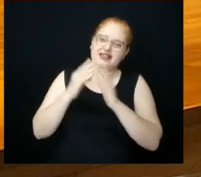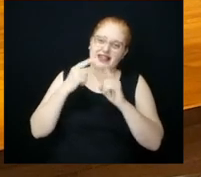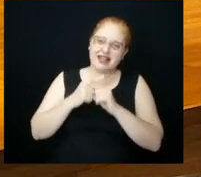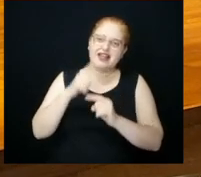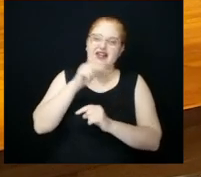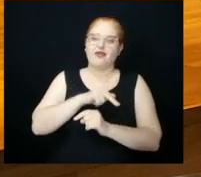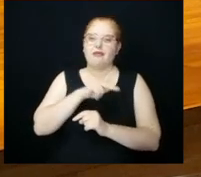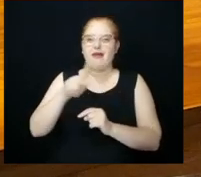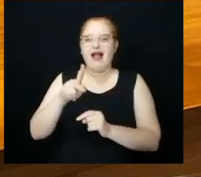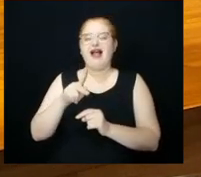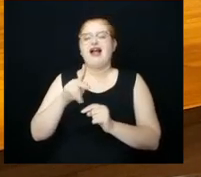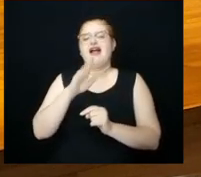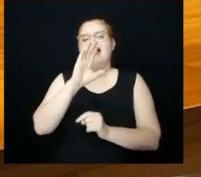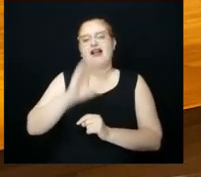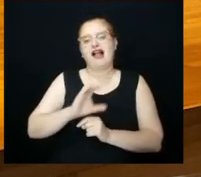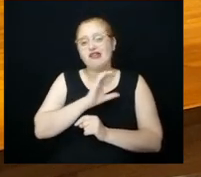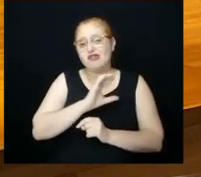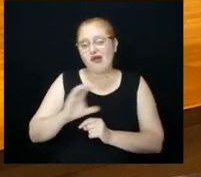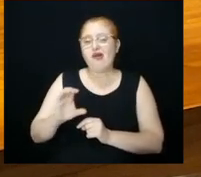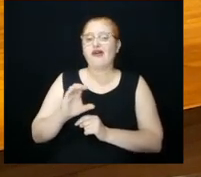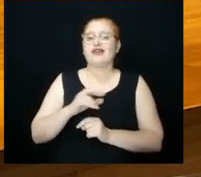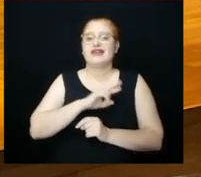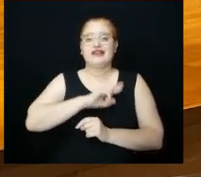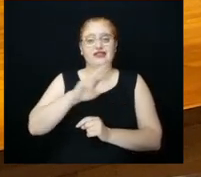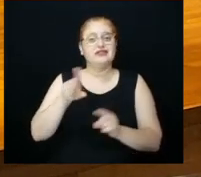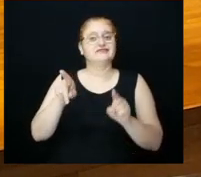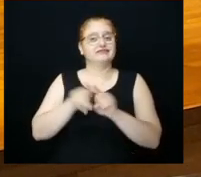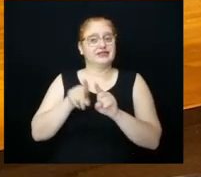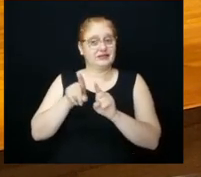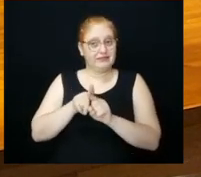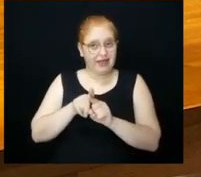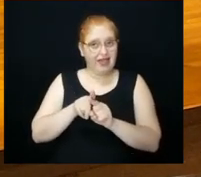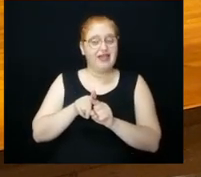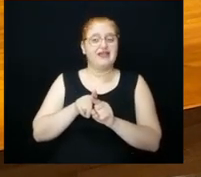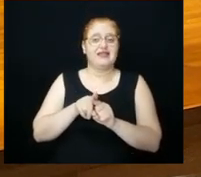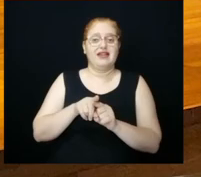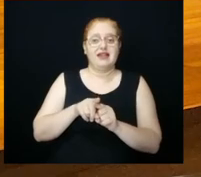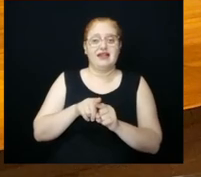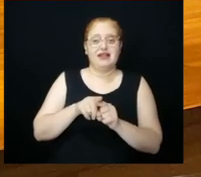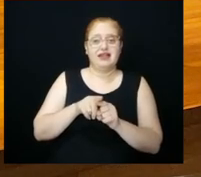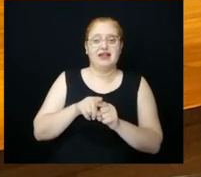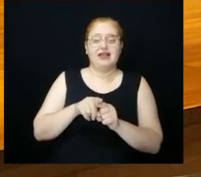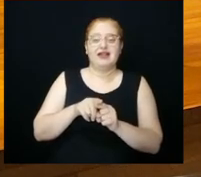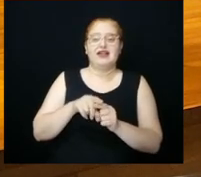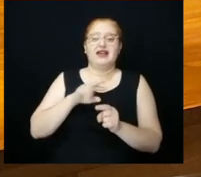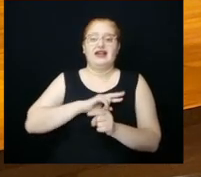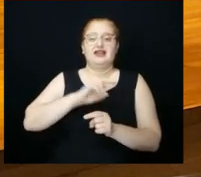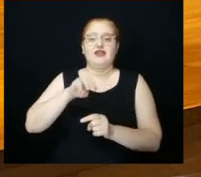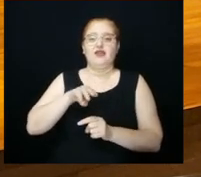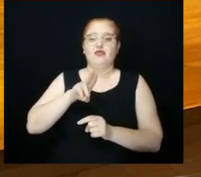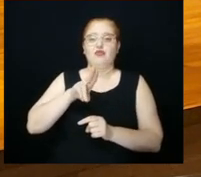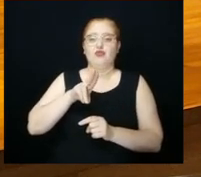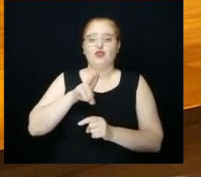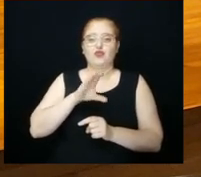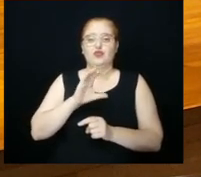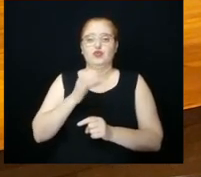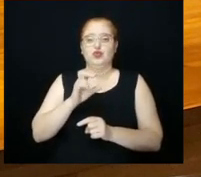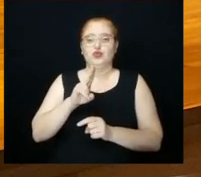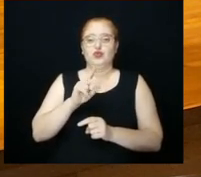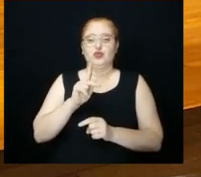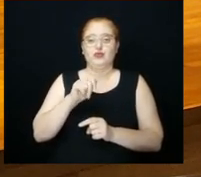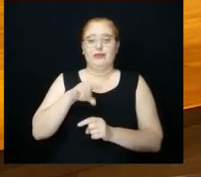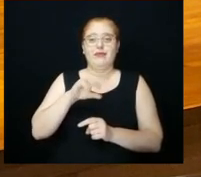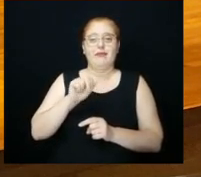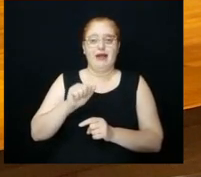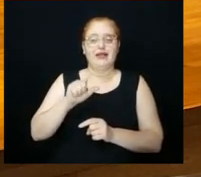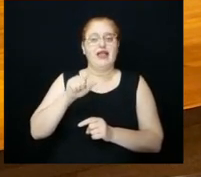padre, a igreja católica, pensando que as religiões também lá, a religião muçulmana é muito forte na Nigéria também, então tem uma crise de religiões